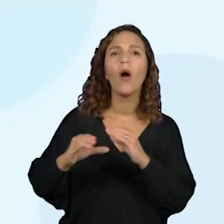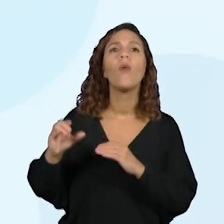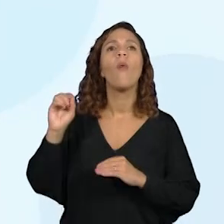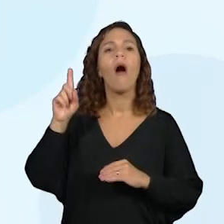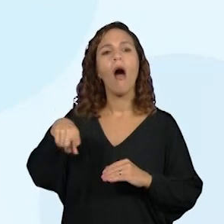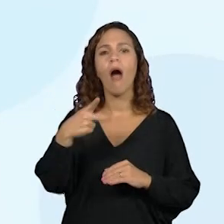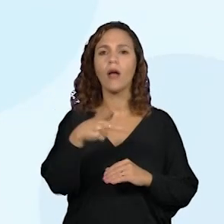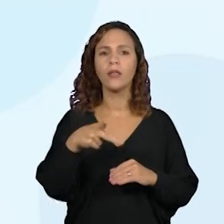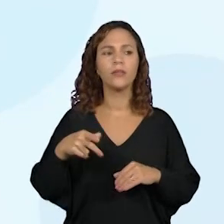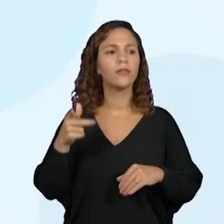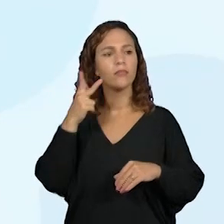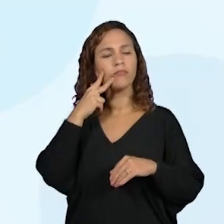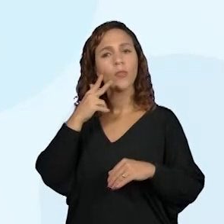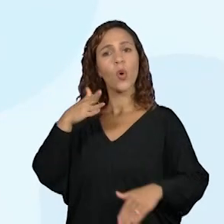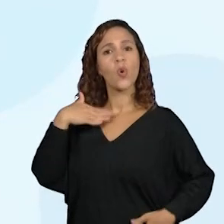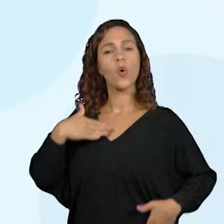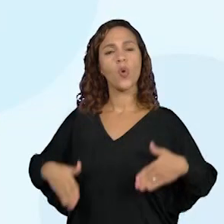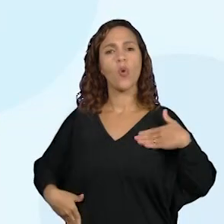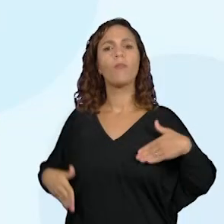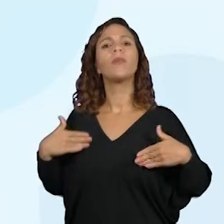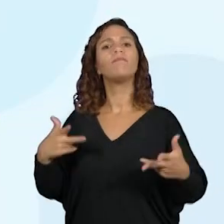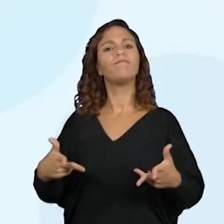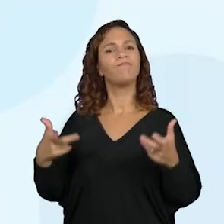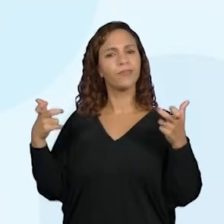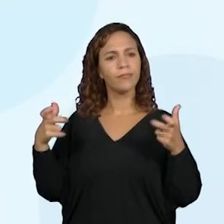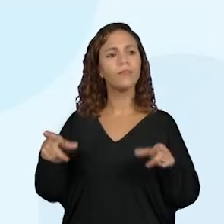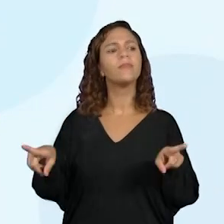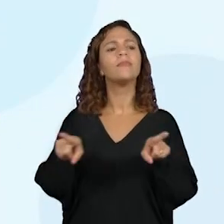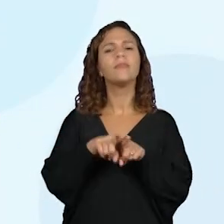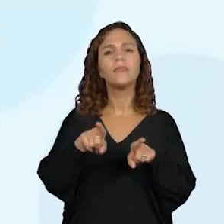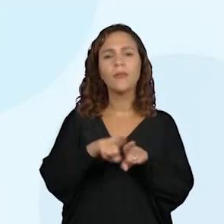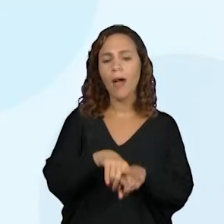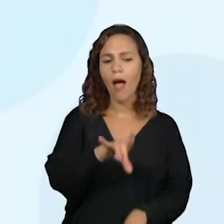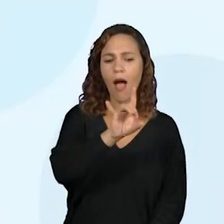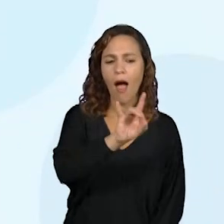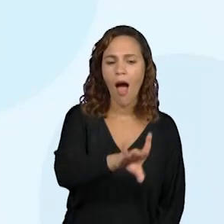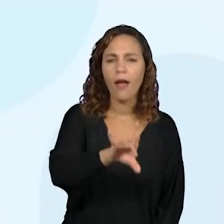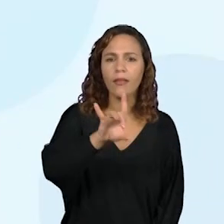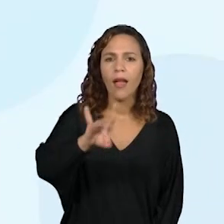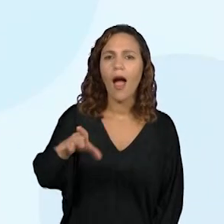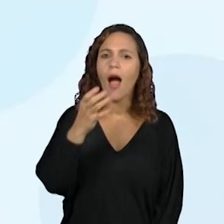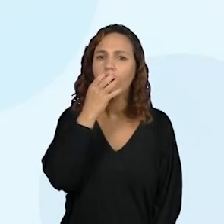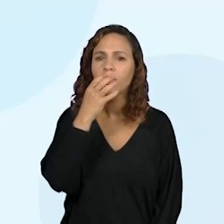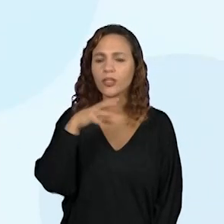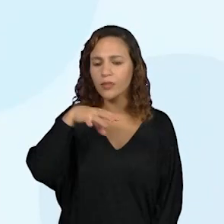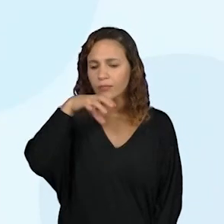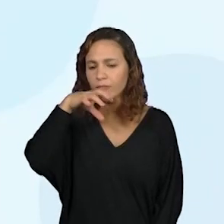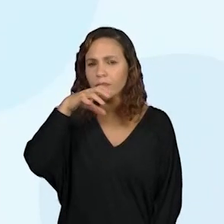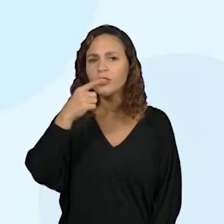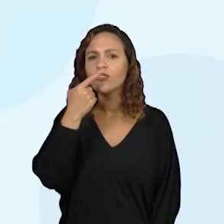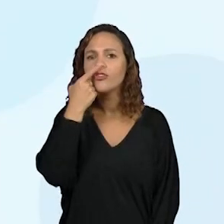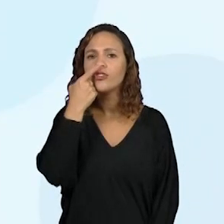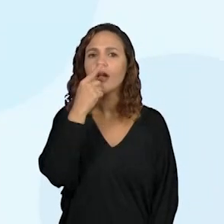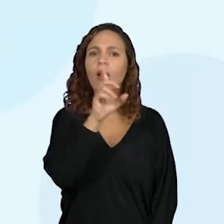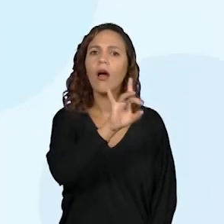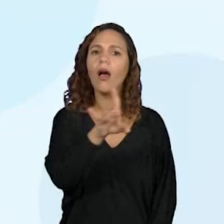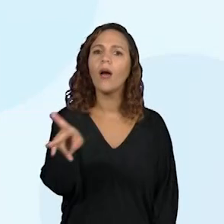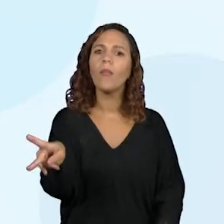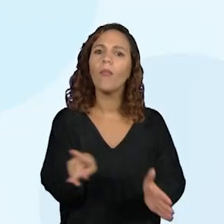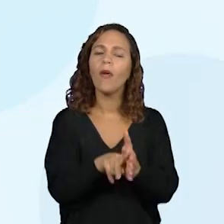corporal o odor também de animal para animal é importante na comunicação